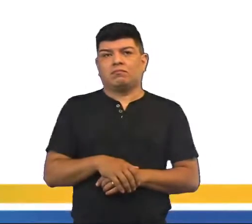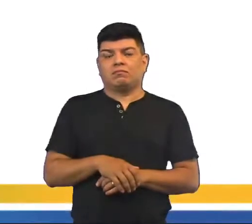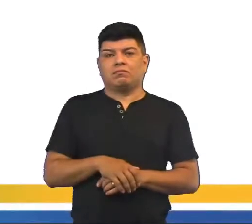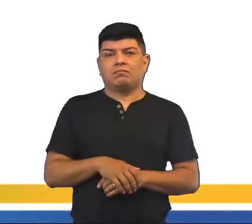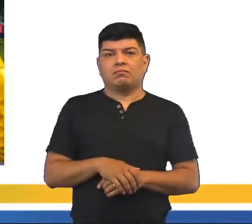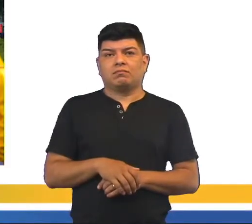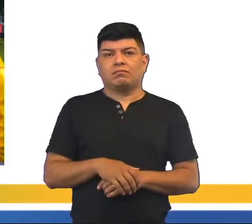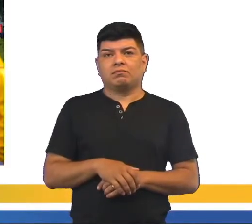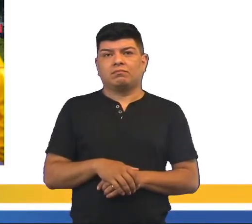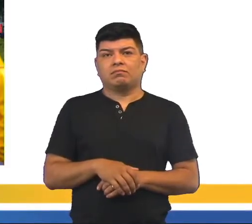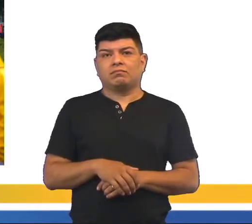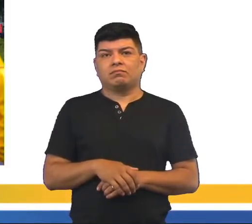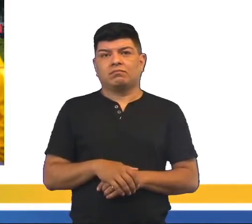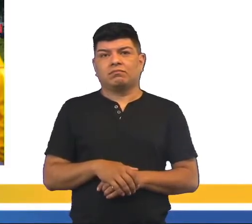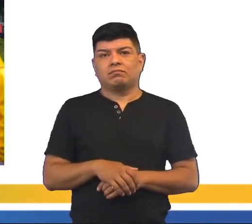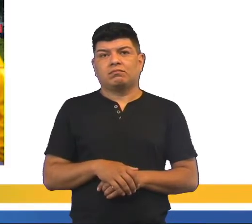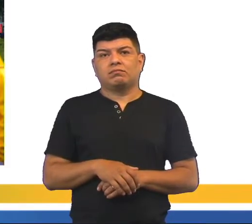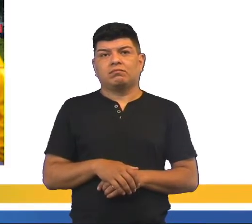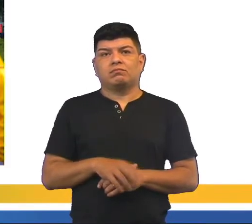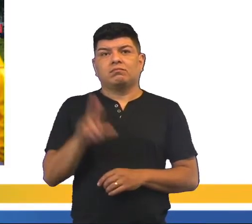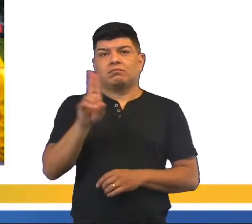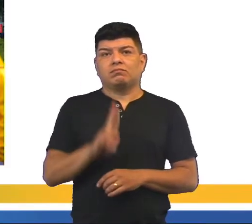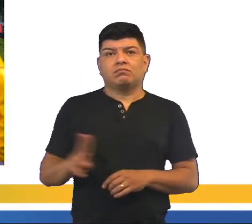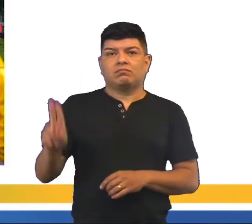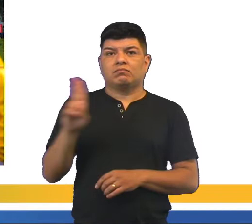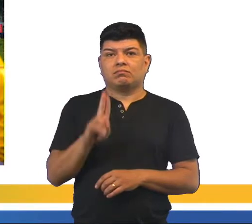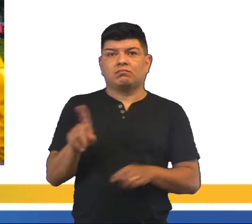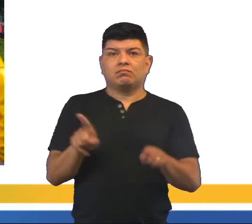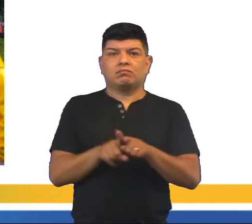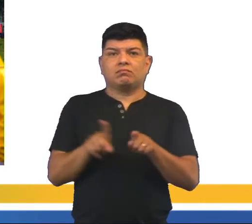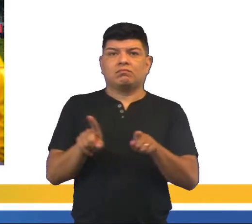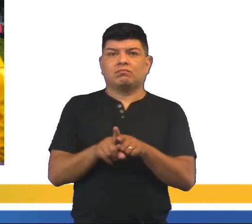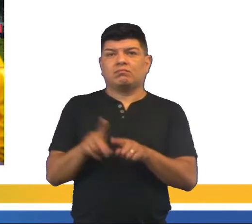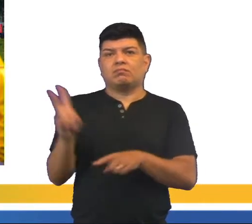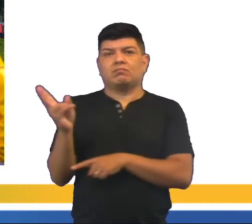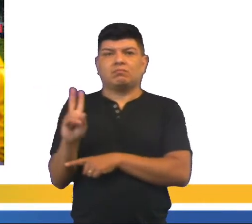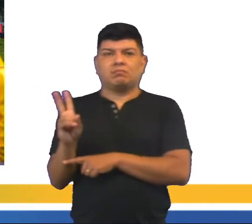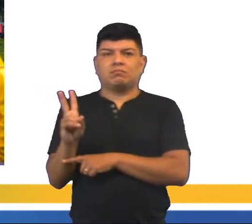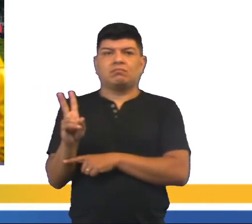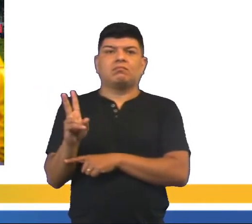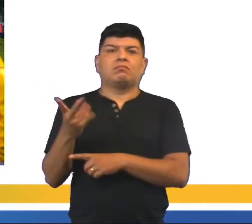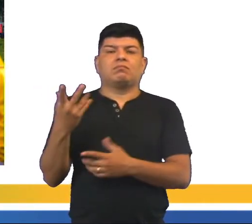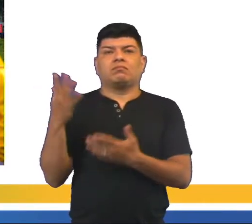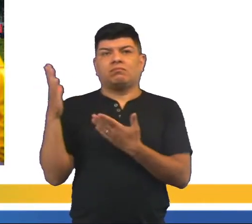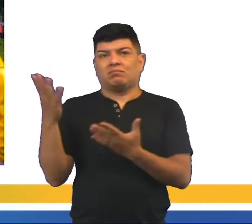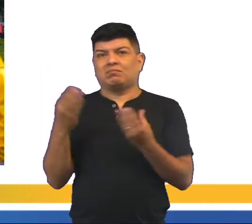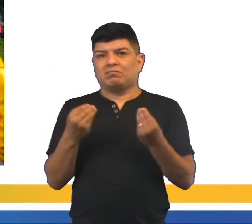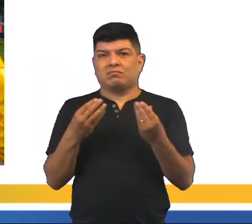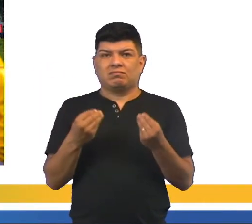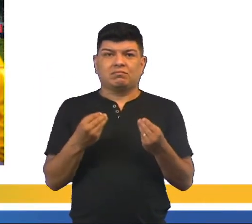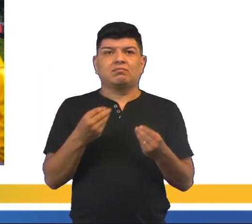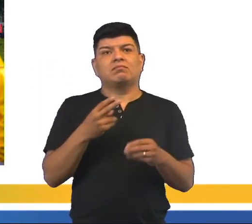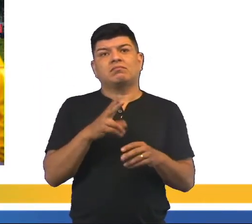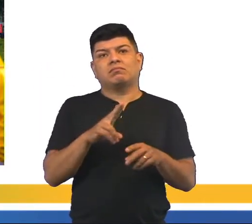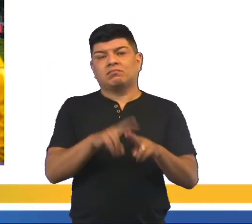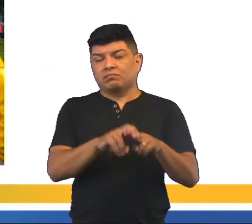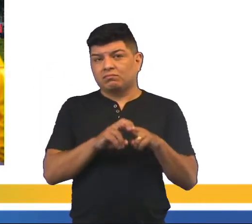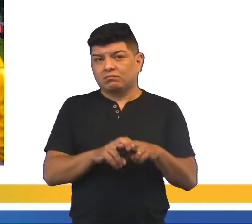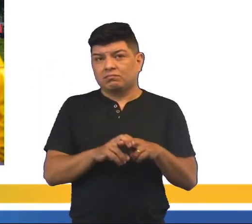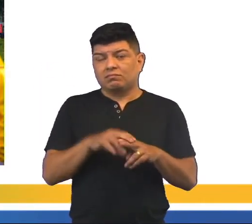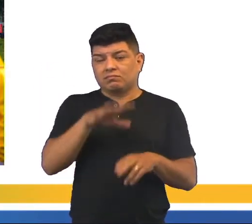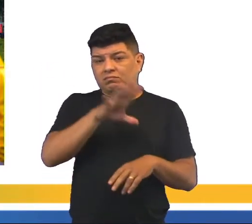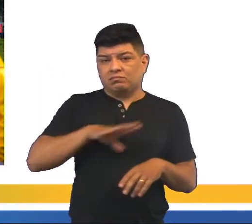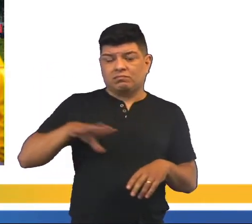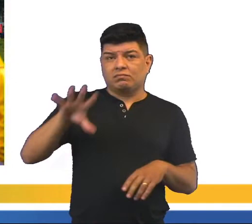êxodo rural, ok? E o uso em demasia de produtos químicos, tais como os defensivos agrícolas e os agrotóxicos